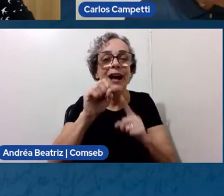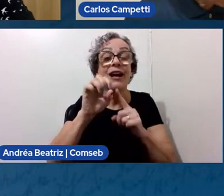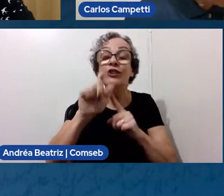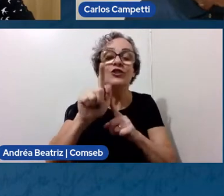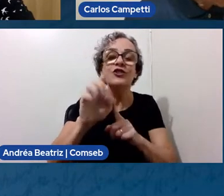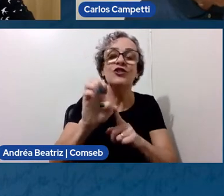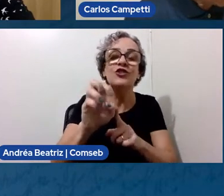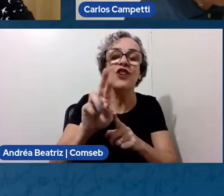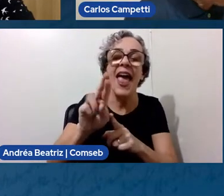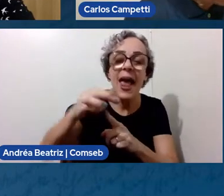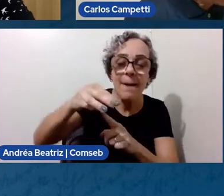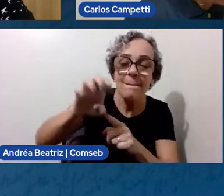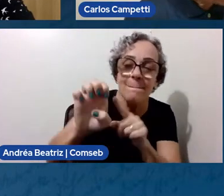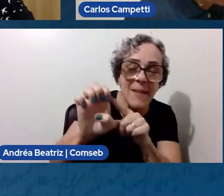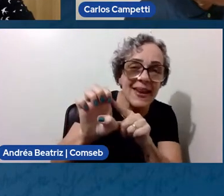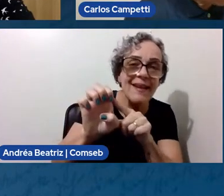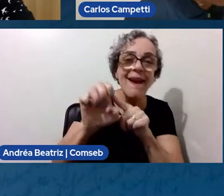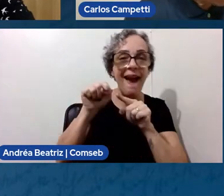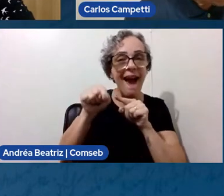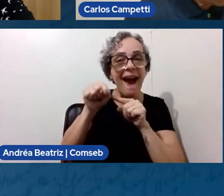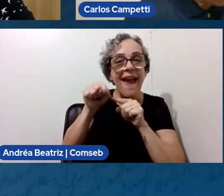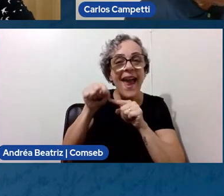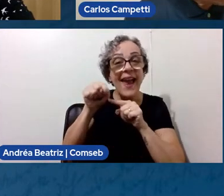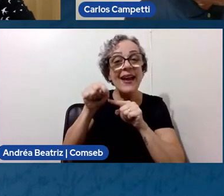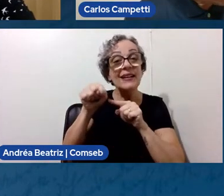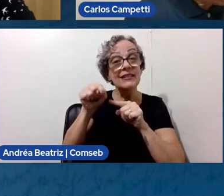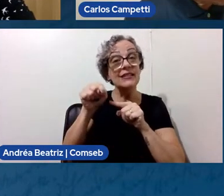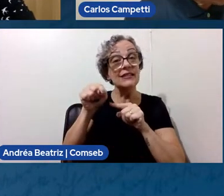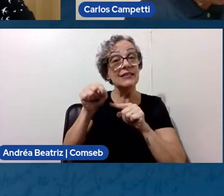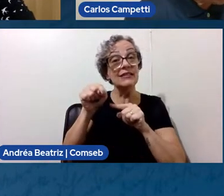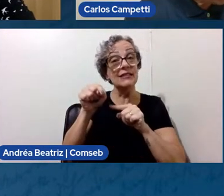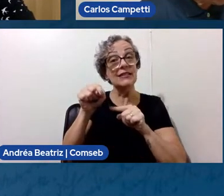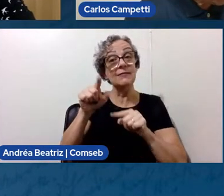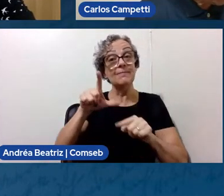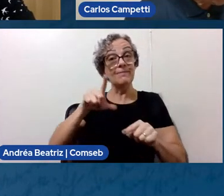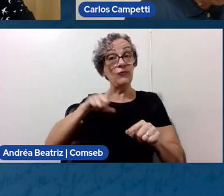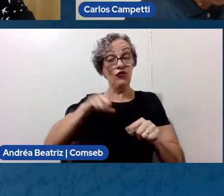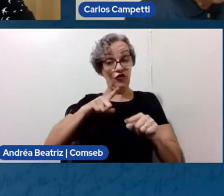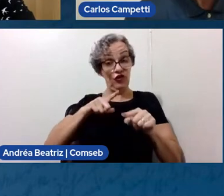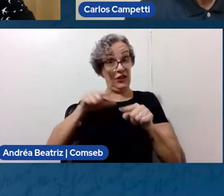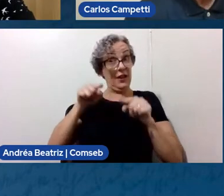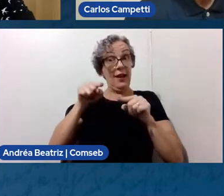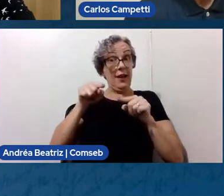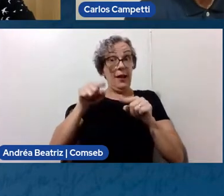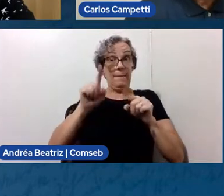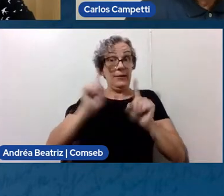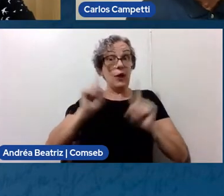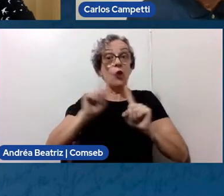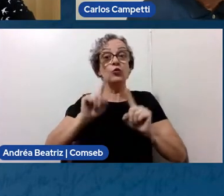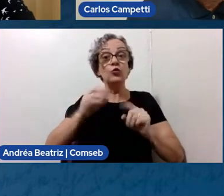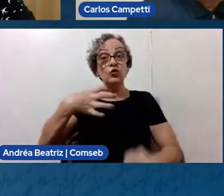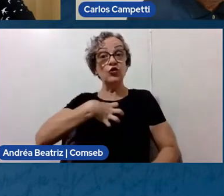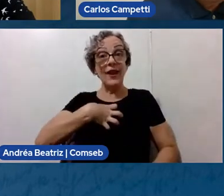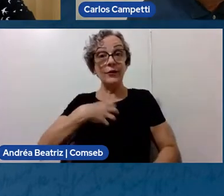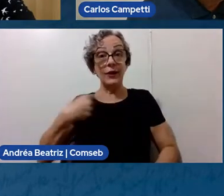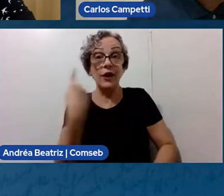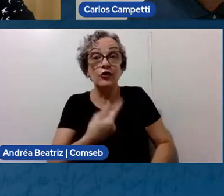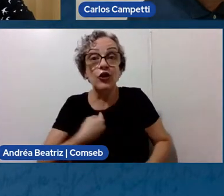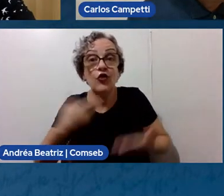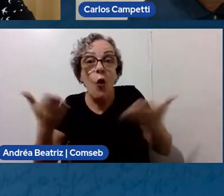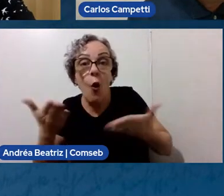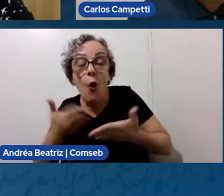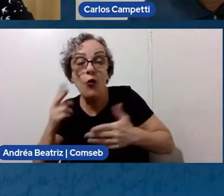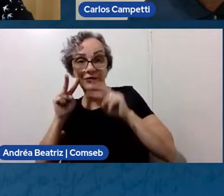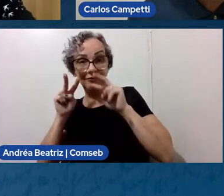até pergunto se o germe do homem estava presente, mas não na forma atual. Tudo começou de início dessa